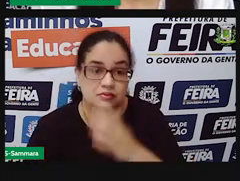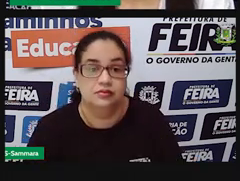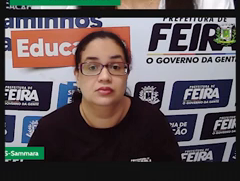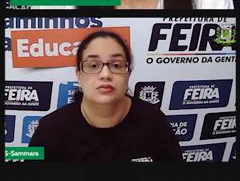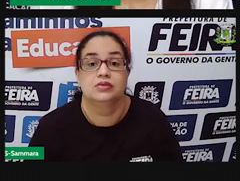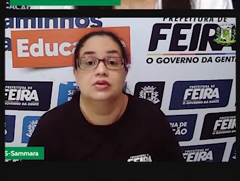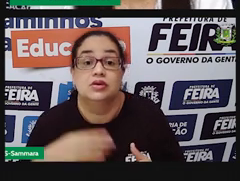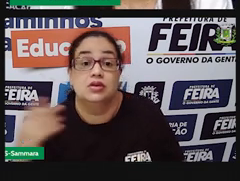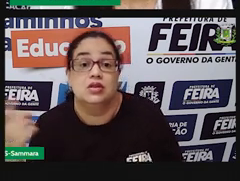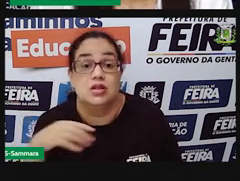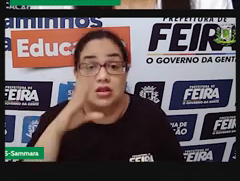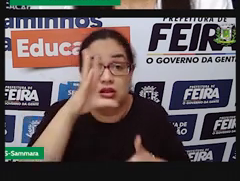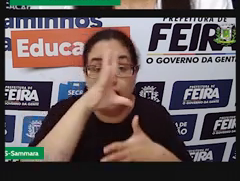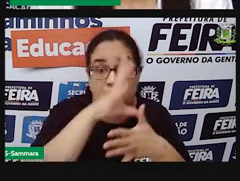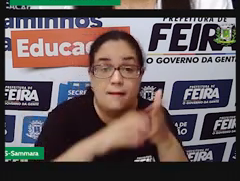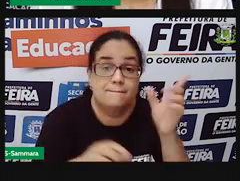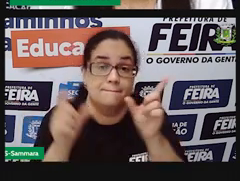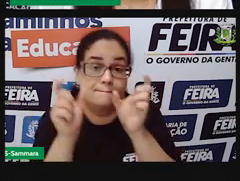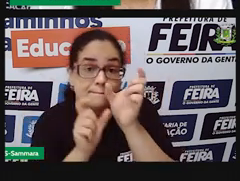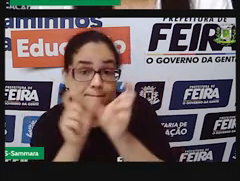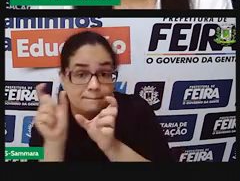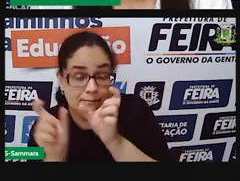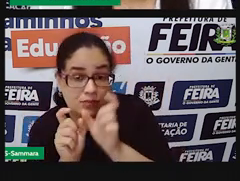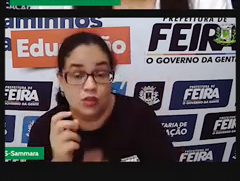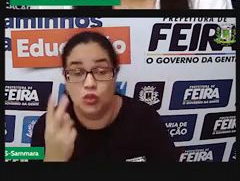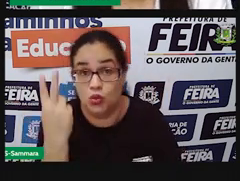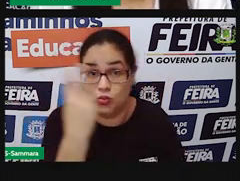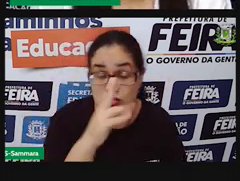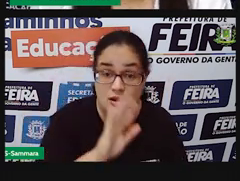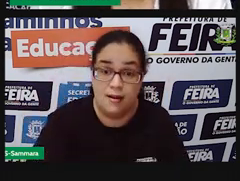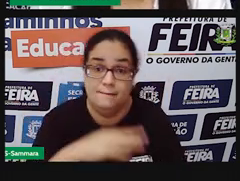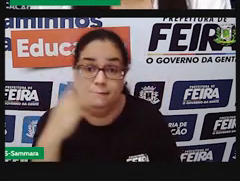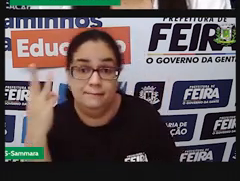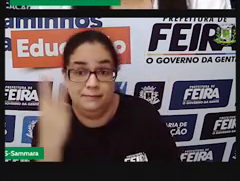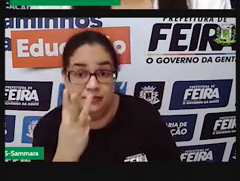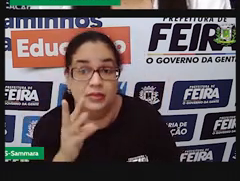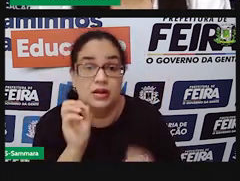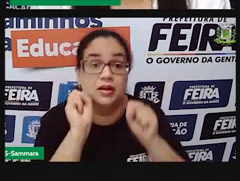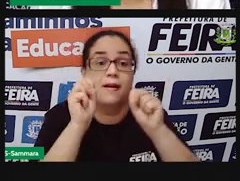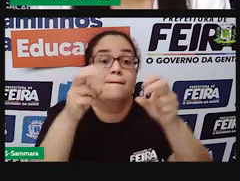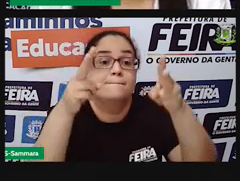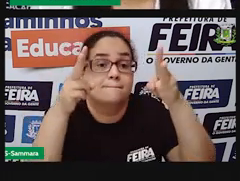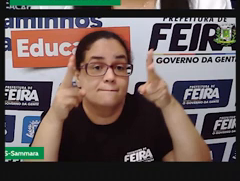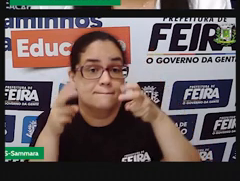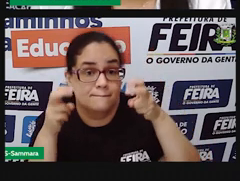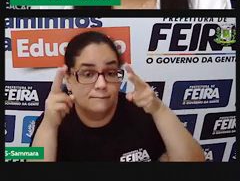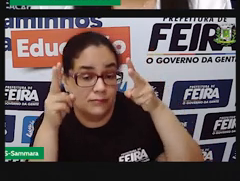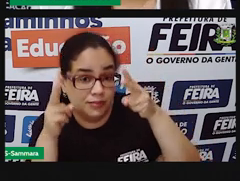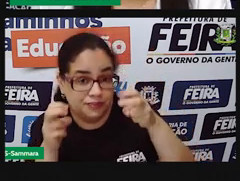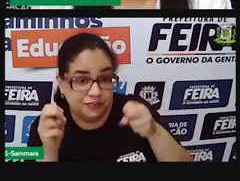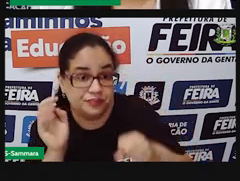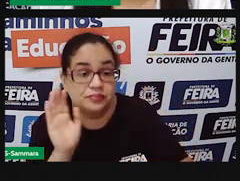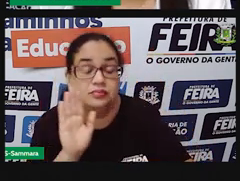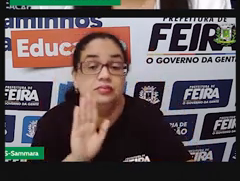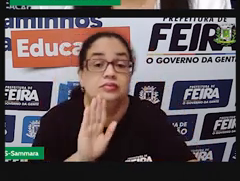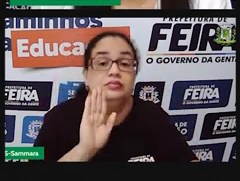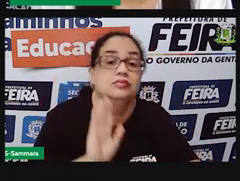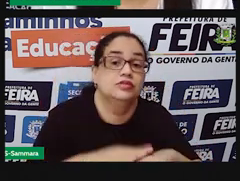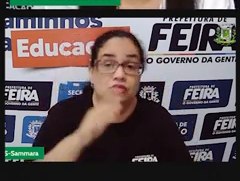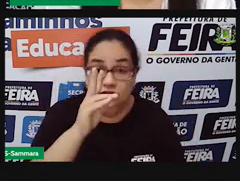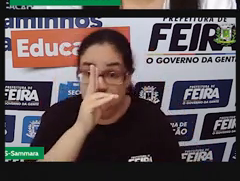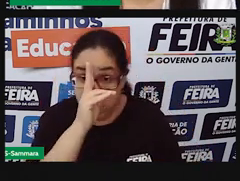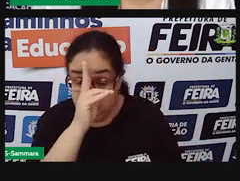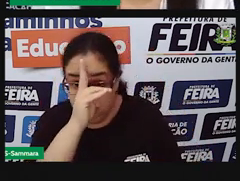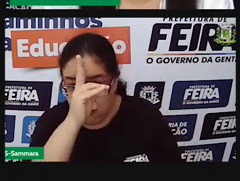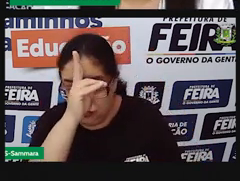E aí, quando a gente pronuncia uma palavra formada por duas ou mais sílabas, é possível perceber que há uma sílaba de maior